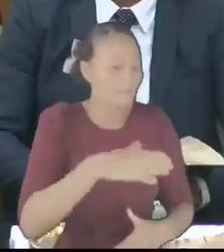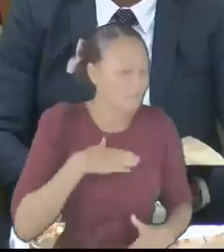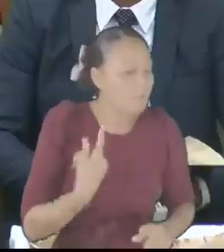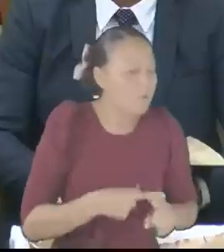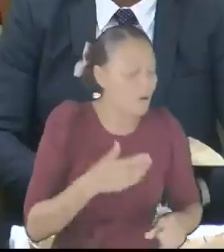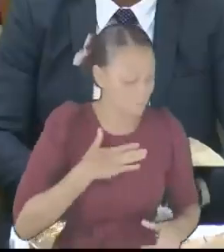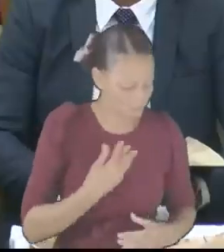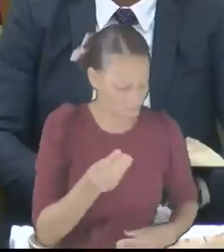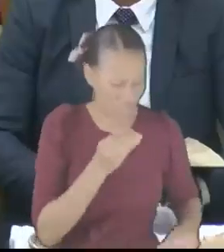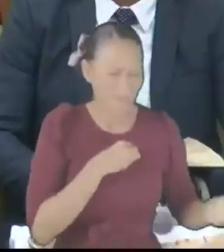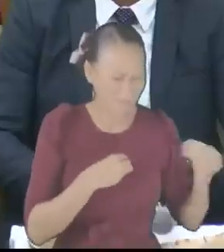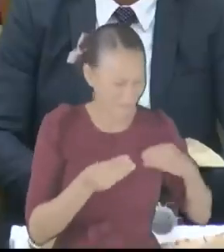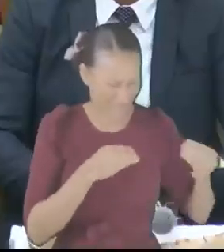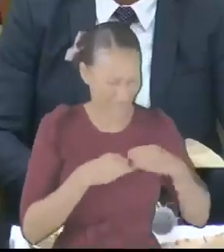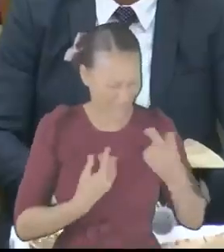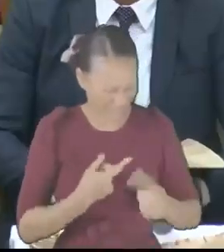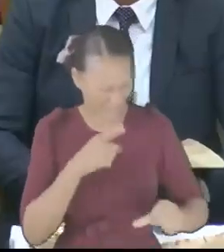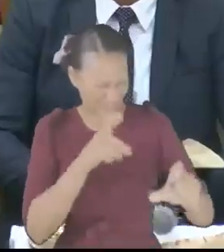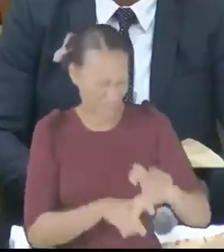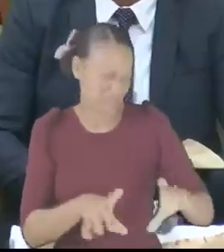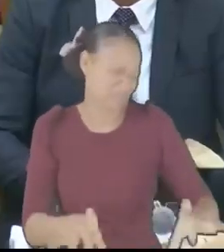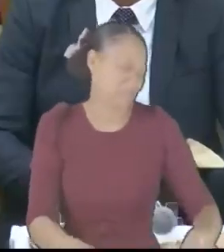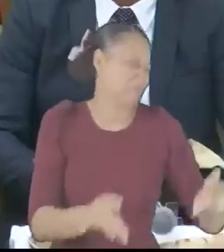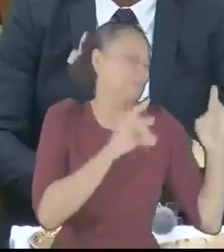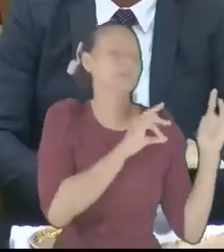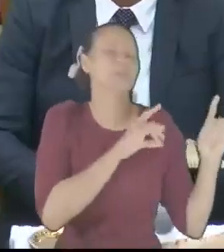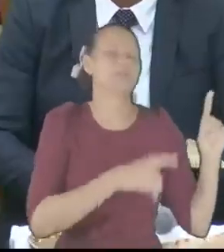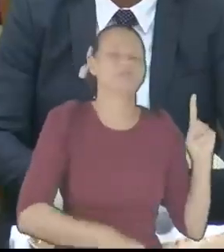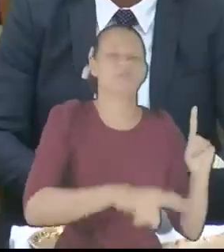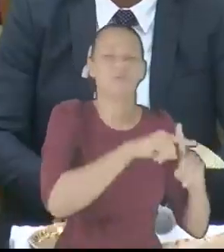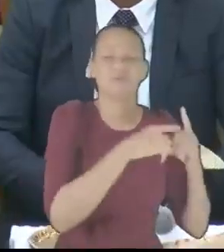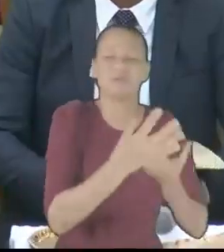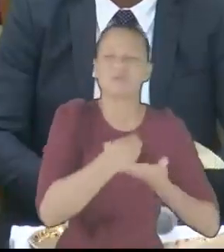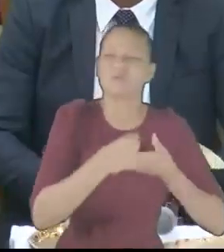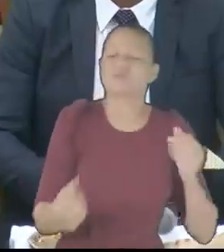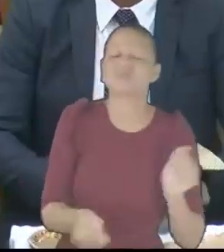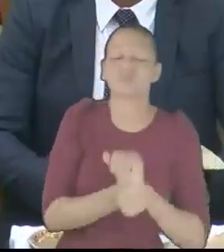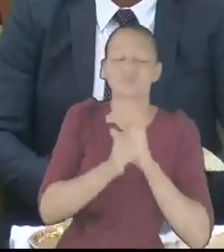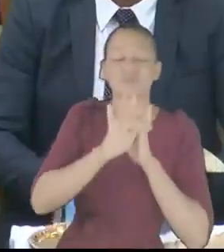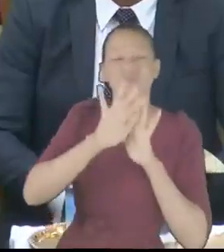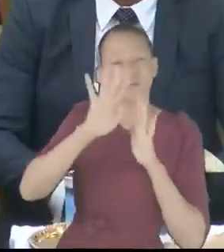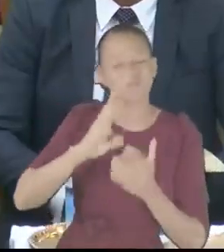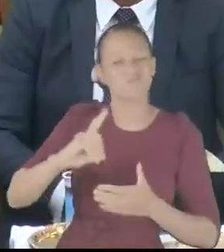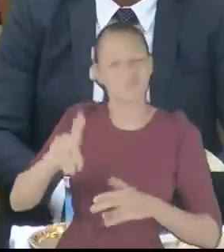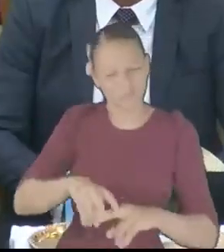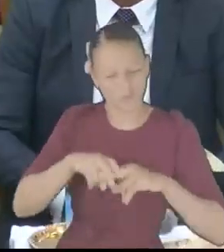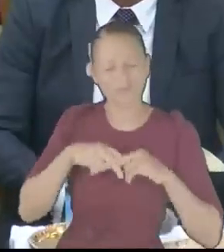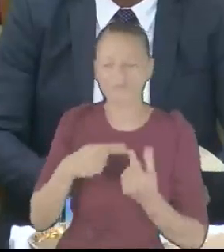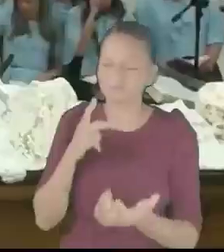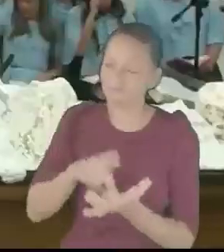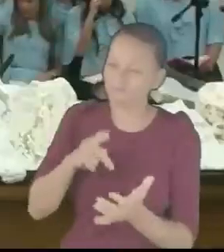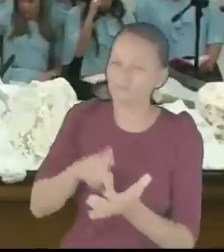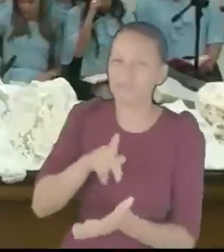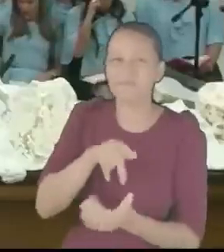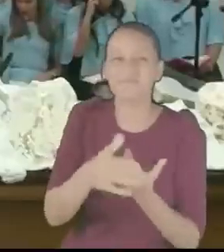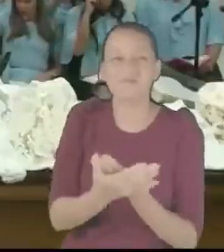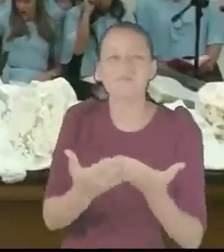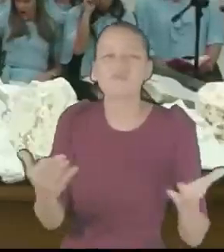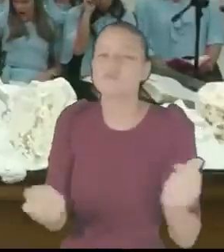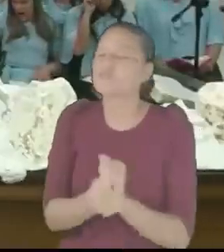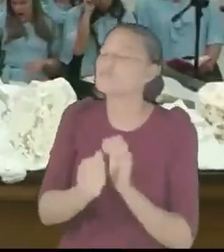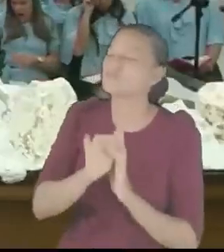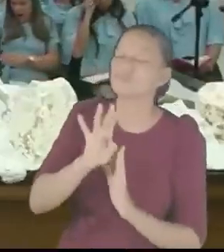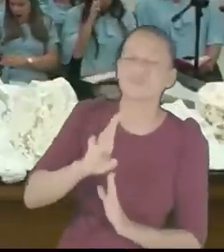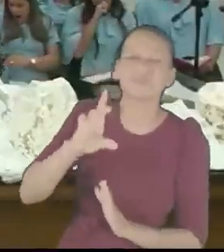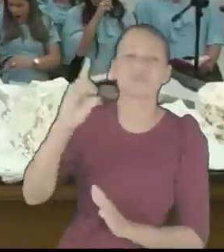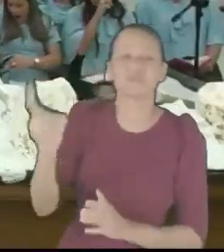dívida já foi pendurada na cruz do Calvário. Quem dá glória a Deus por esta verdade? Oh, irmãos, que coisa